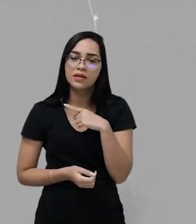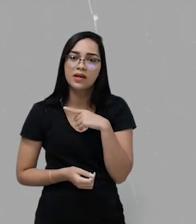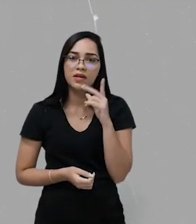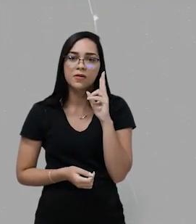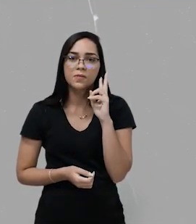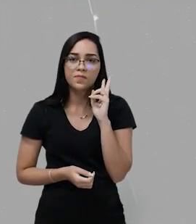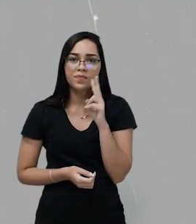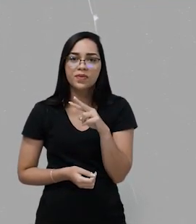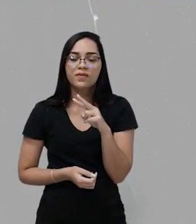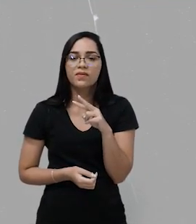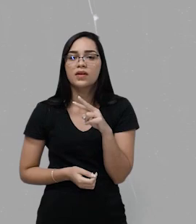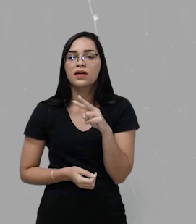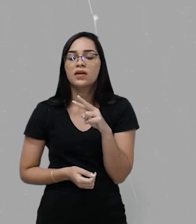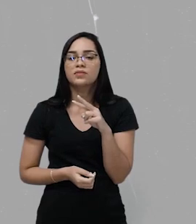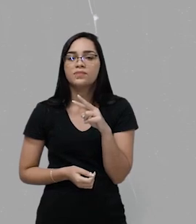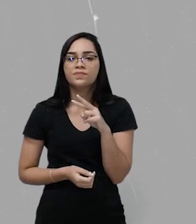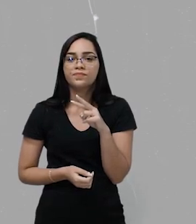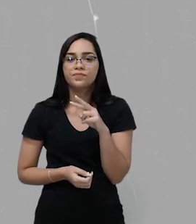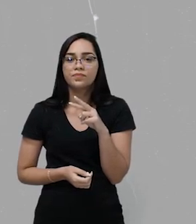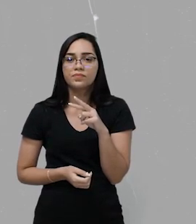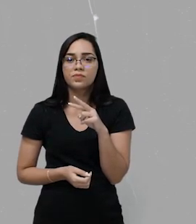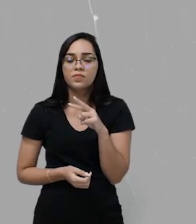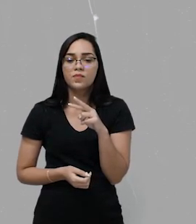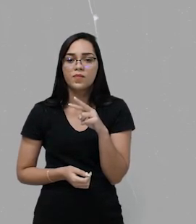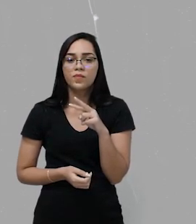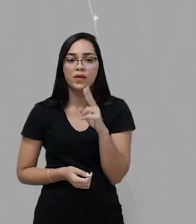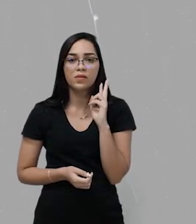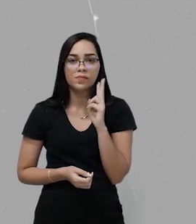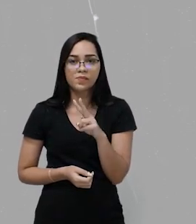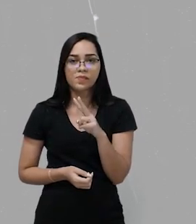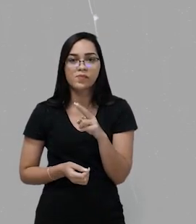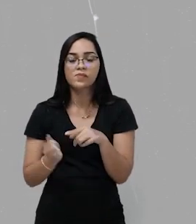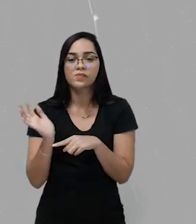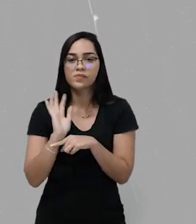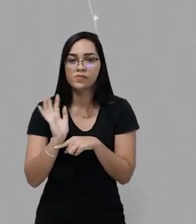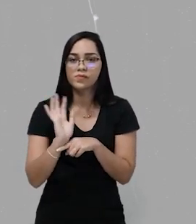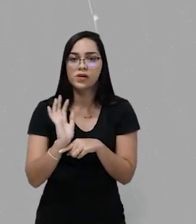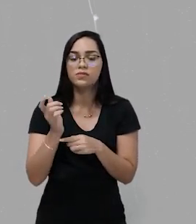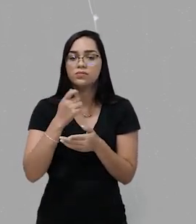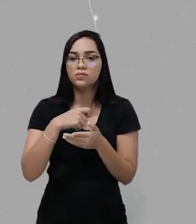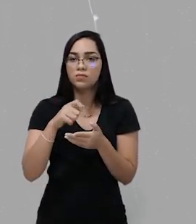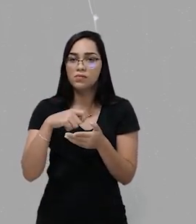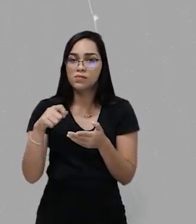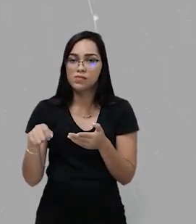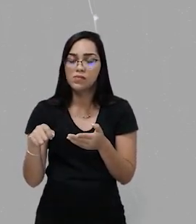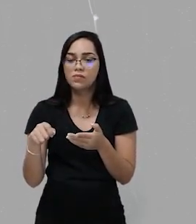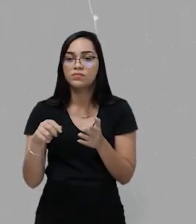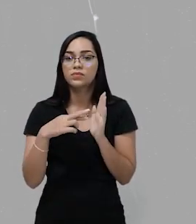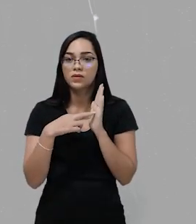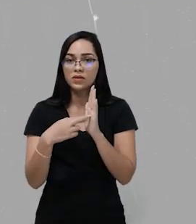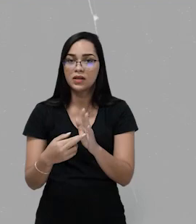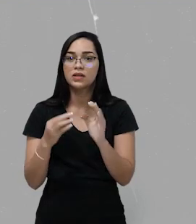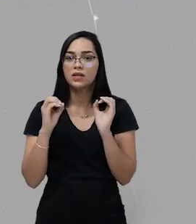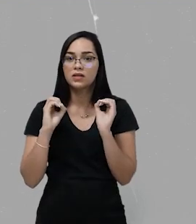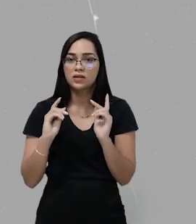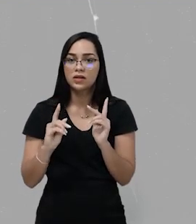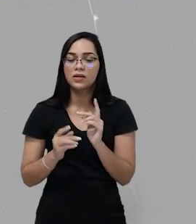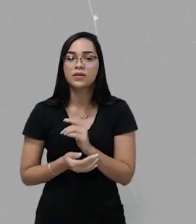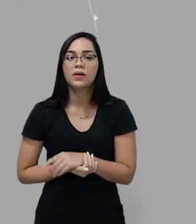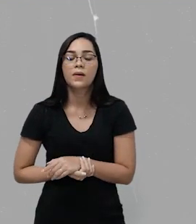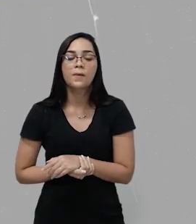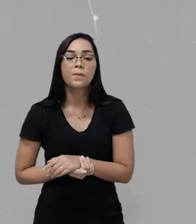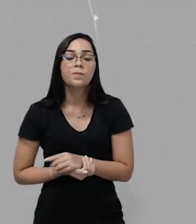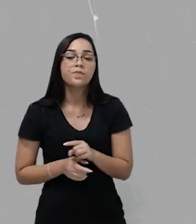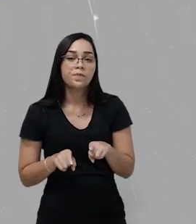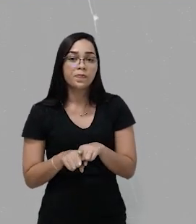assistido essa obra encenada em filme que foi escrita para ser representada, certo?